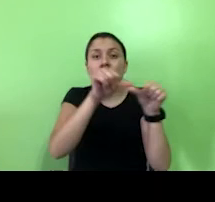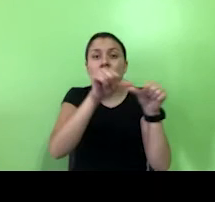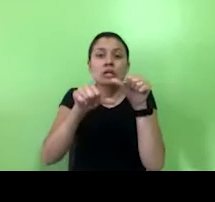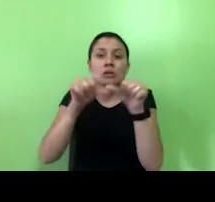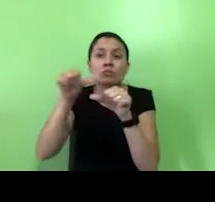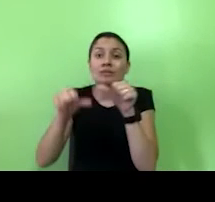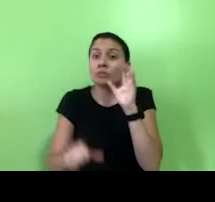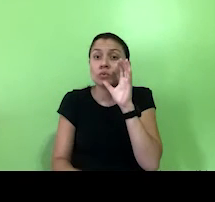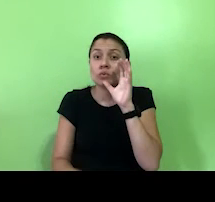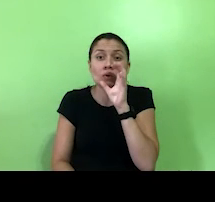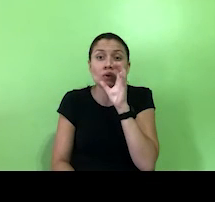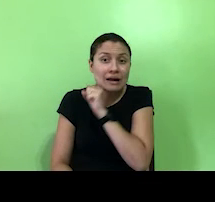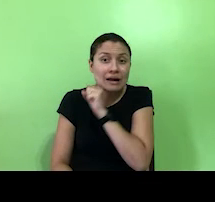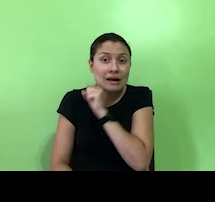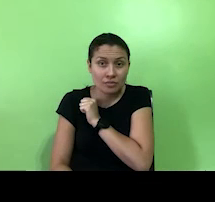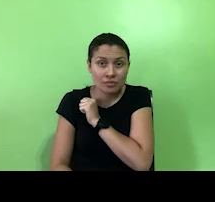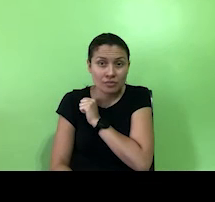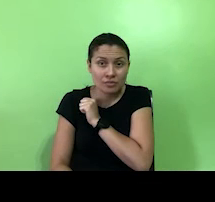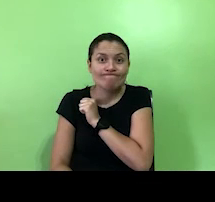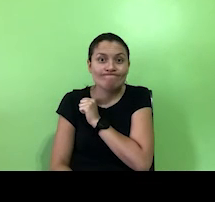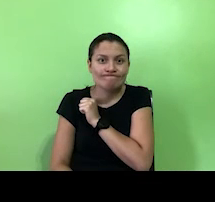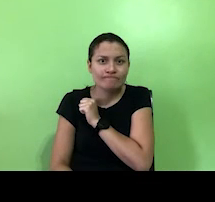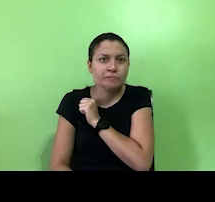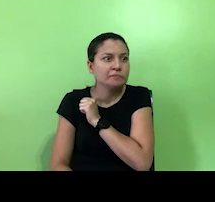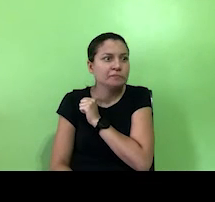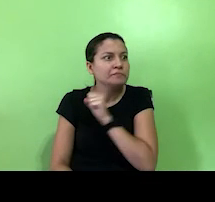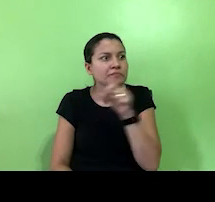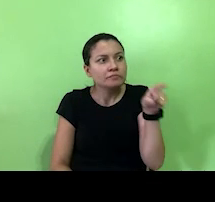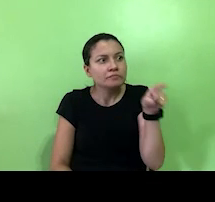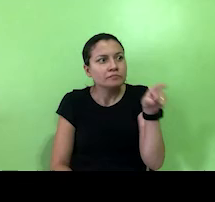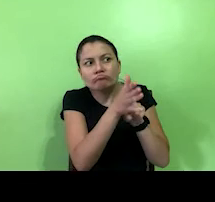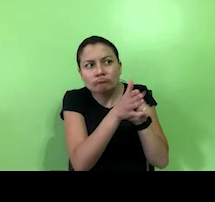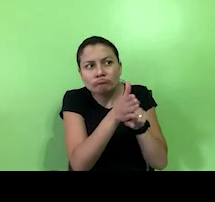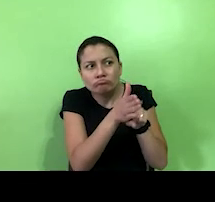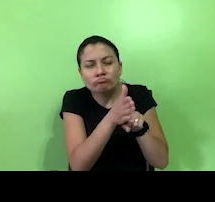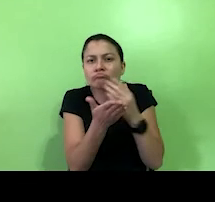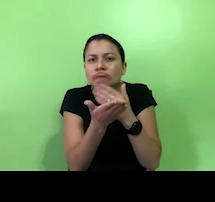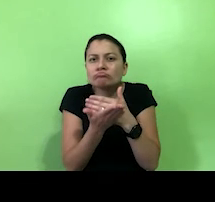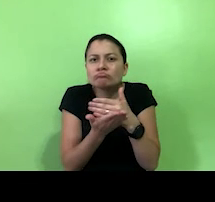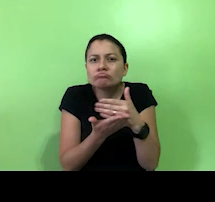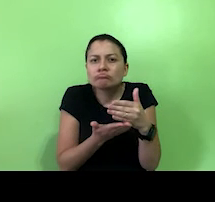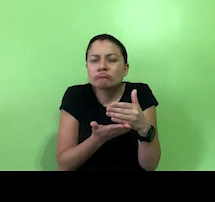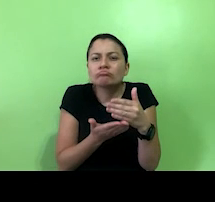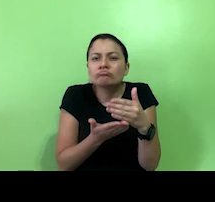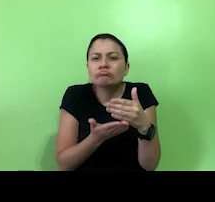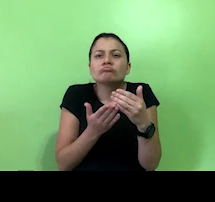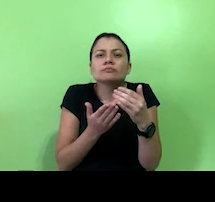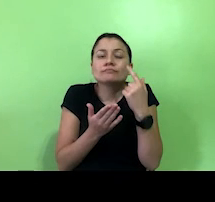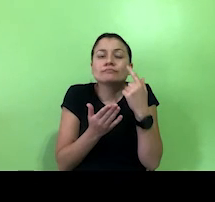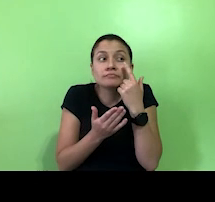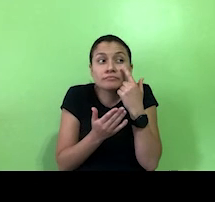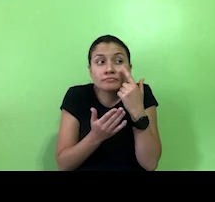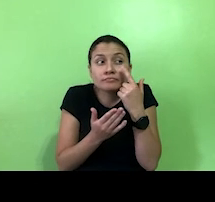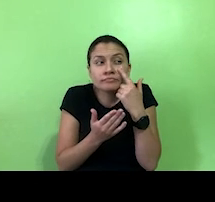rapidamente ao fim de cada rodada de pesquisa. Então a gente começou de uma maneira muito ingênua lá no início, acreditando que a gente